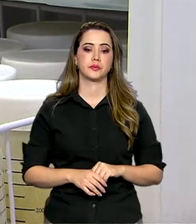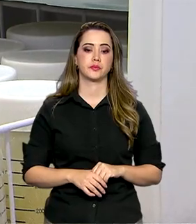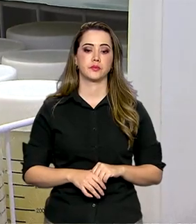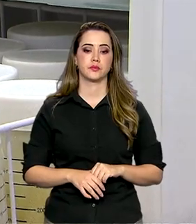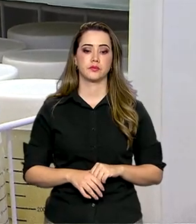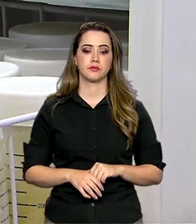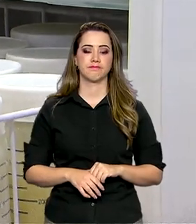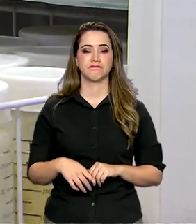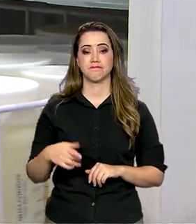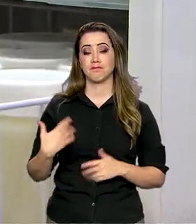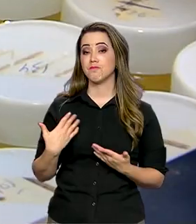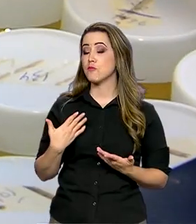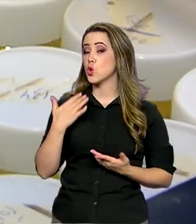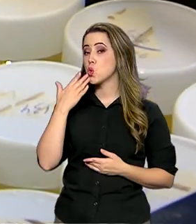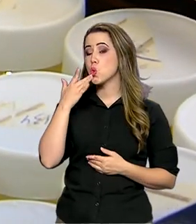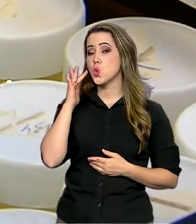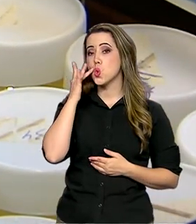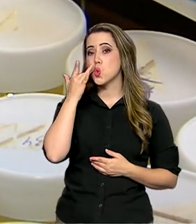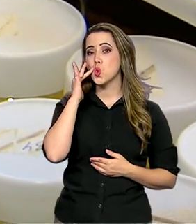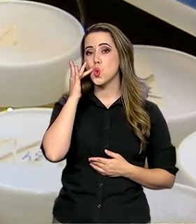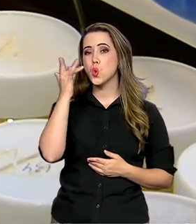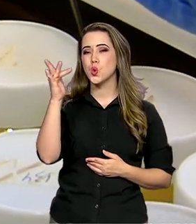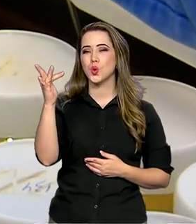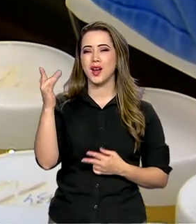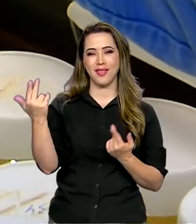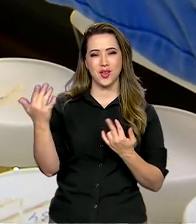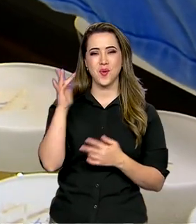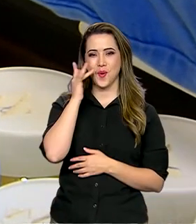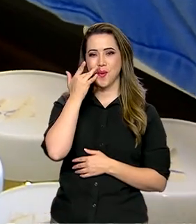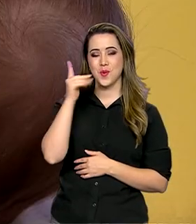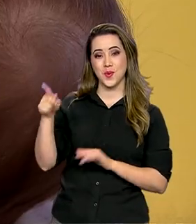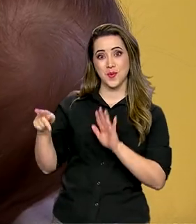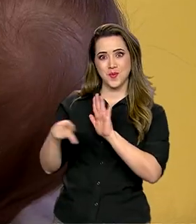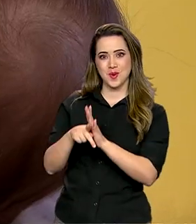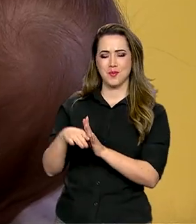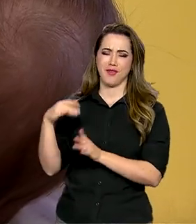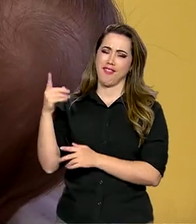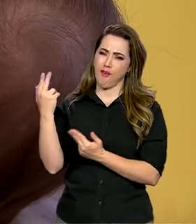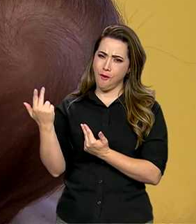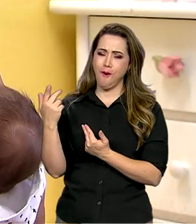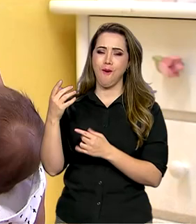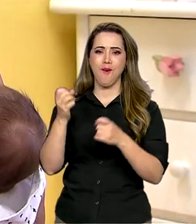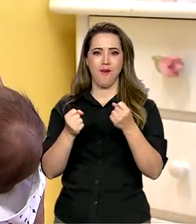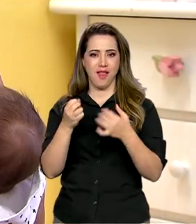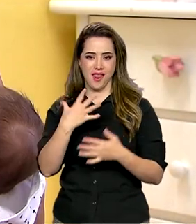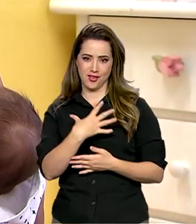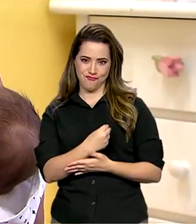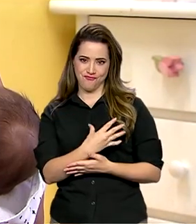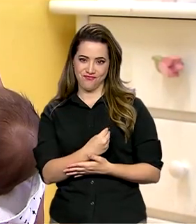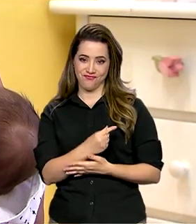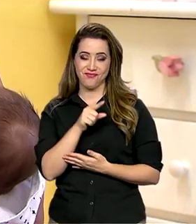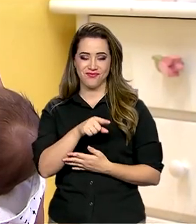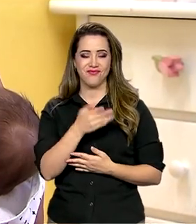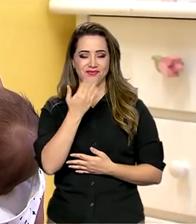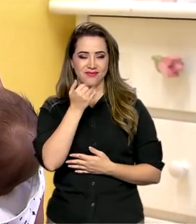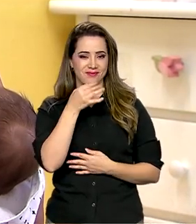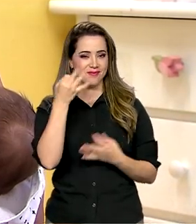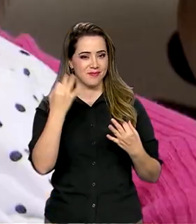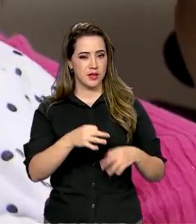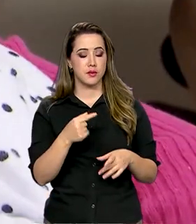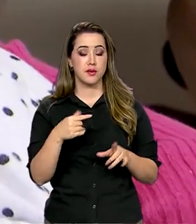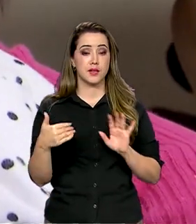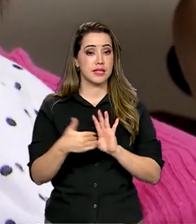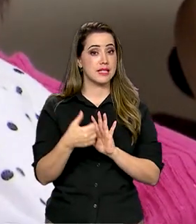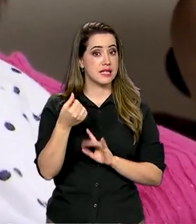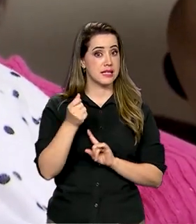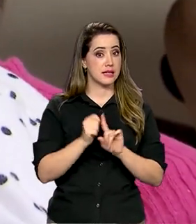cor dourada lembra o padrão ouro de qualidade do leite materno, alimento indispensável até os 6 meses